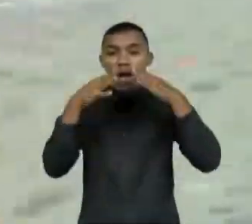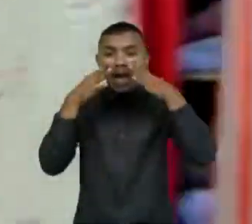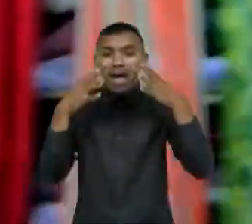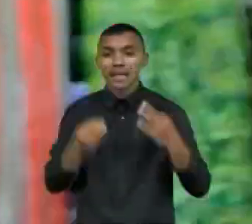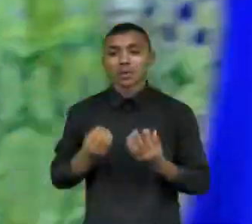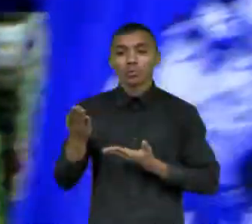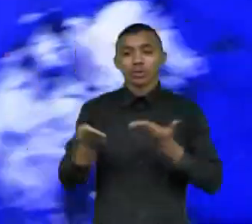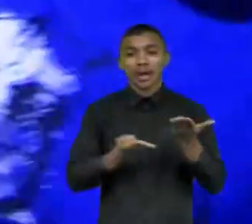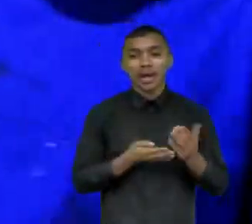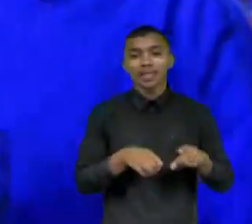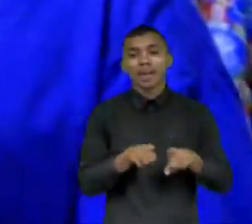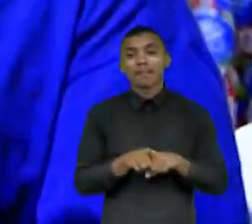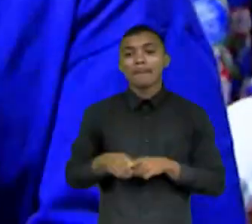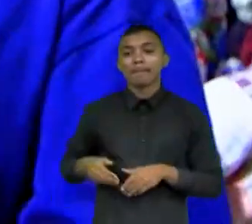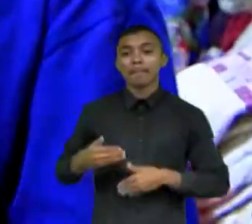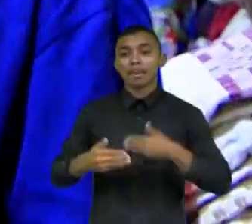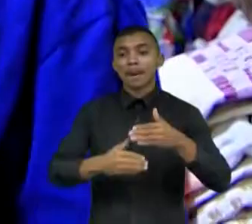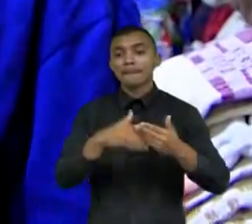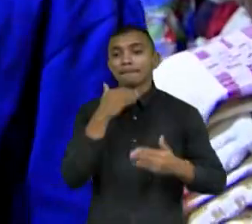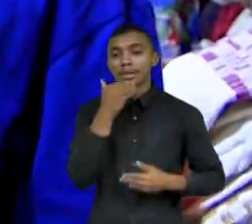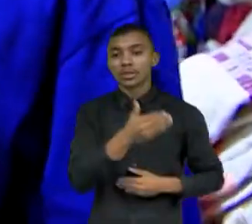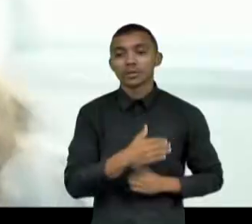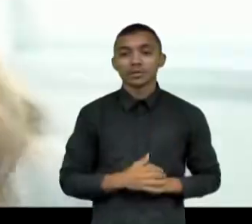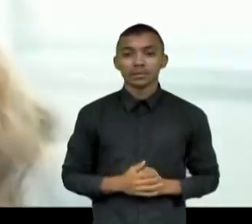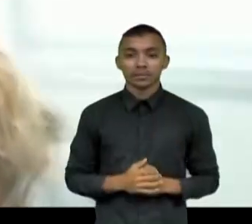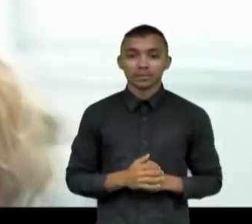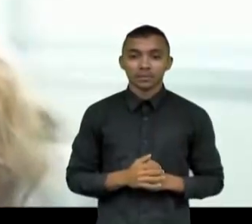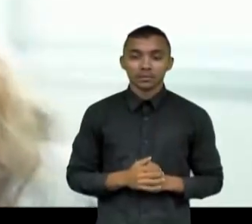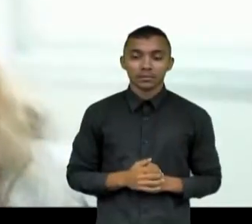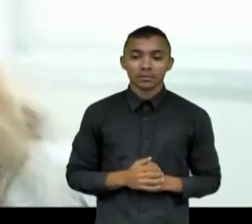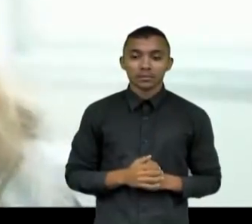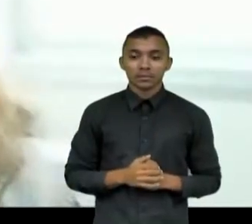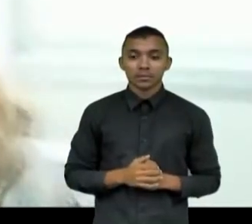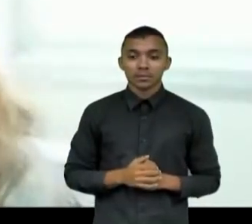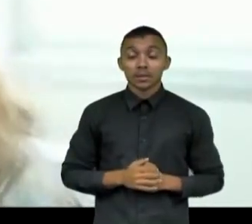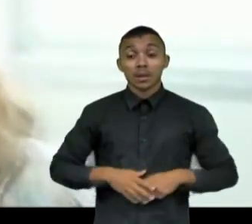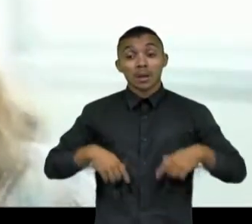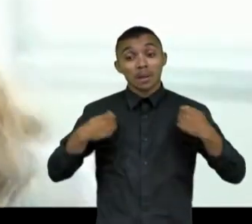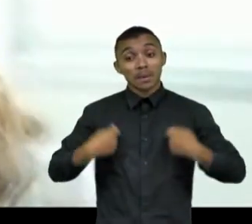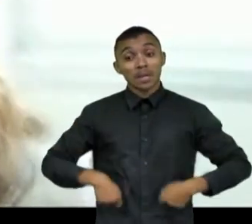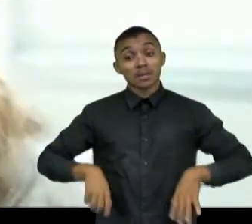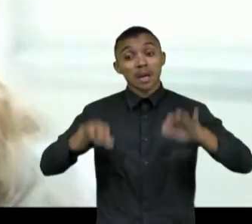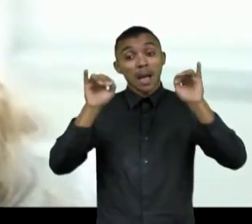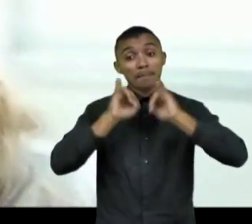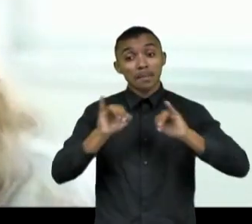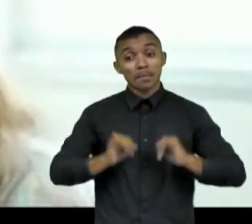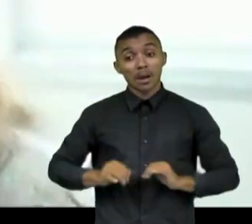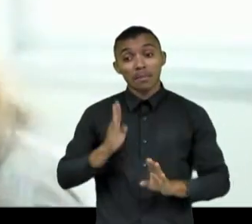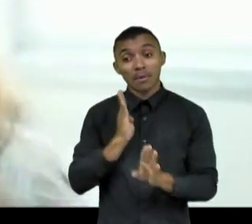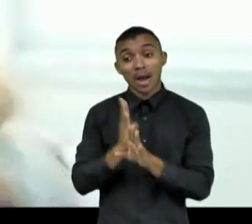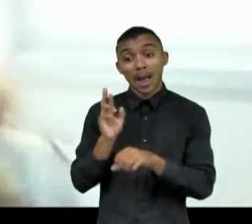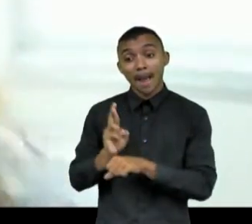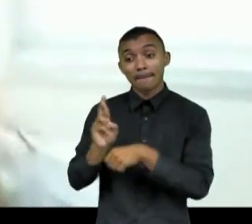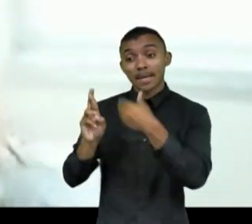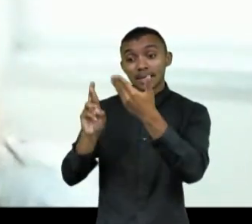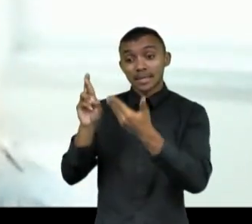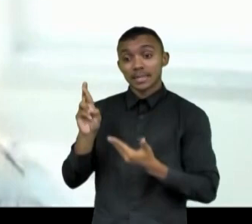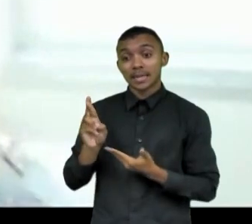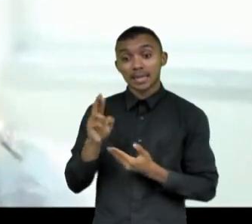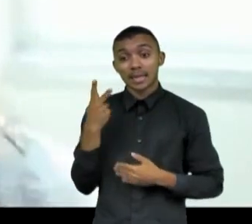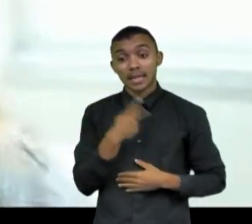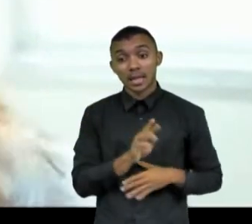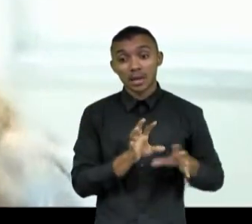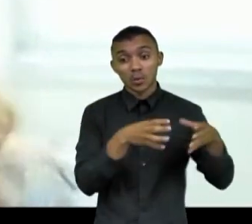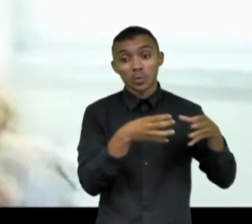detalha o processo de solicitação da concessão. Ele precisa ser formalizado por um representante daquela